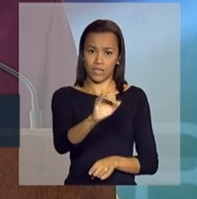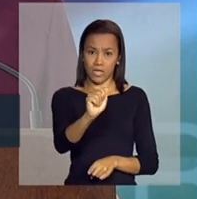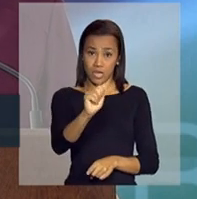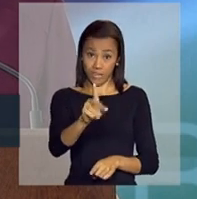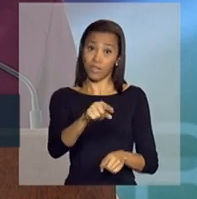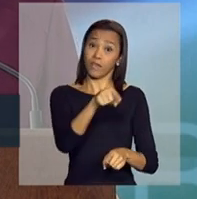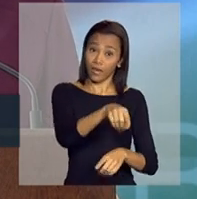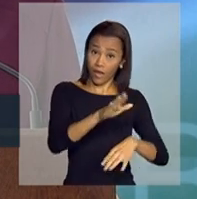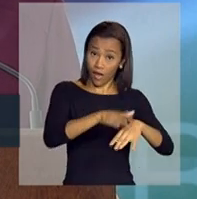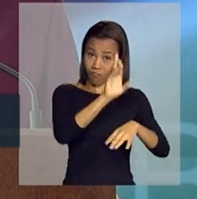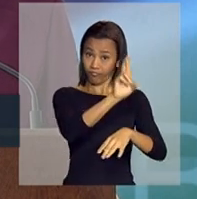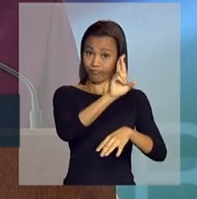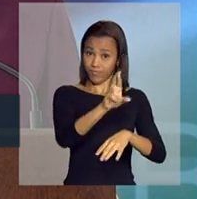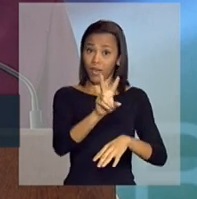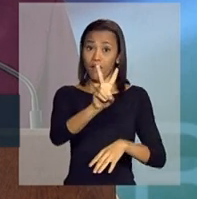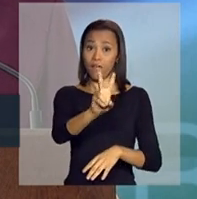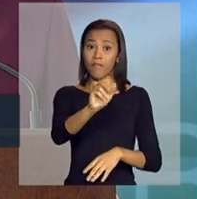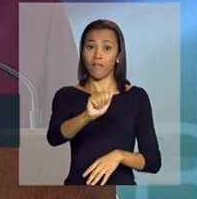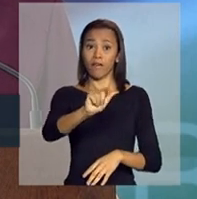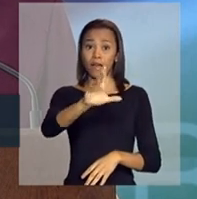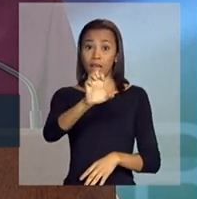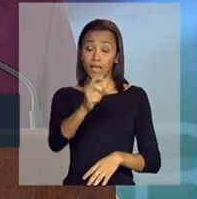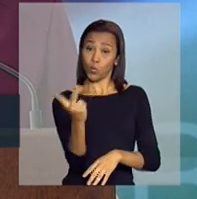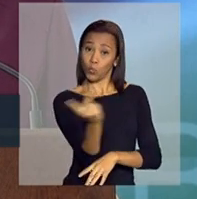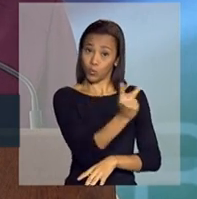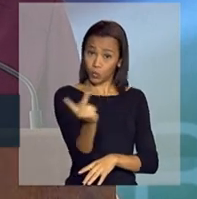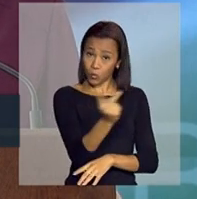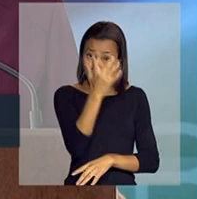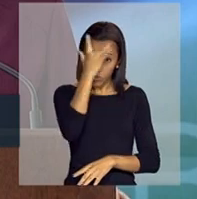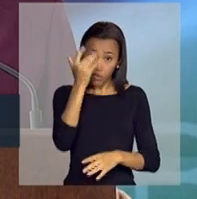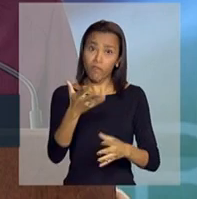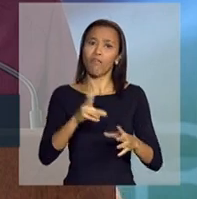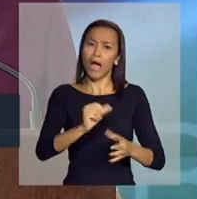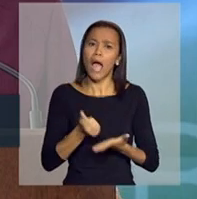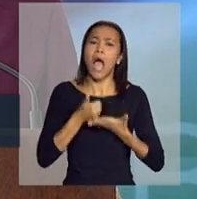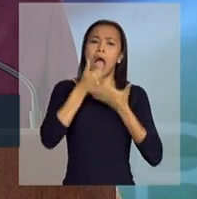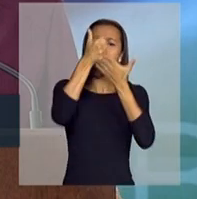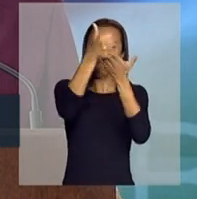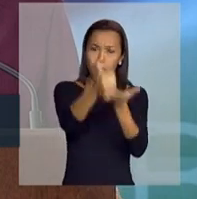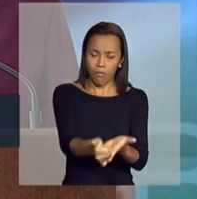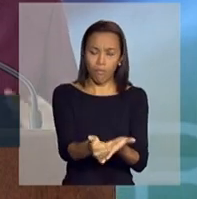VALEC, serão grandes contribuidores para